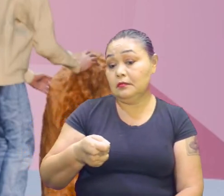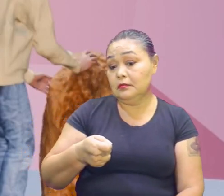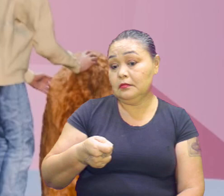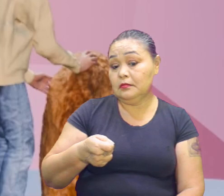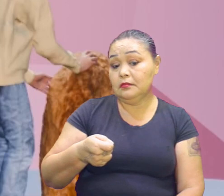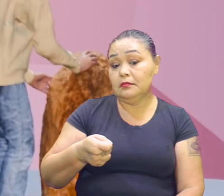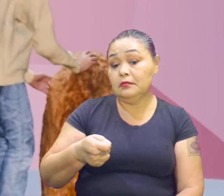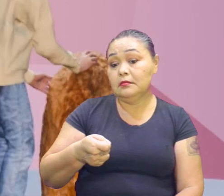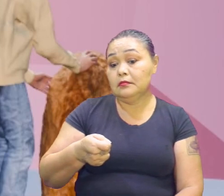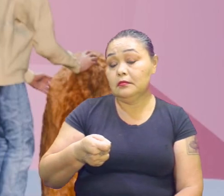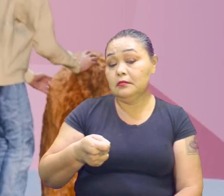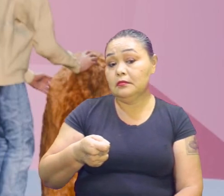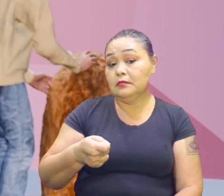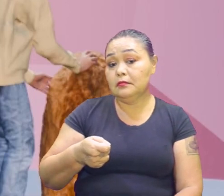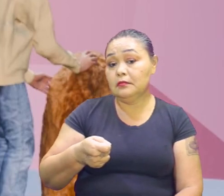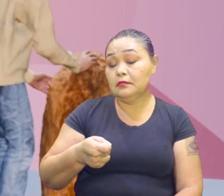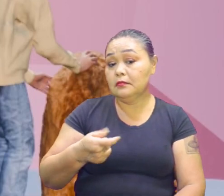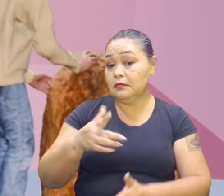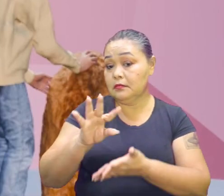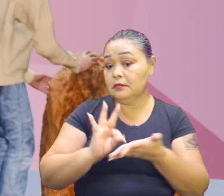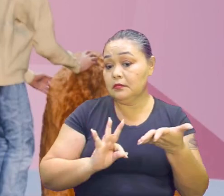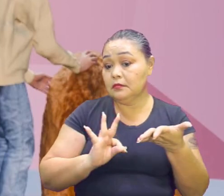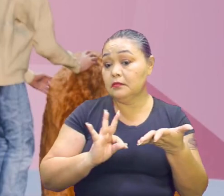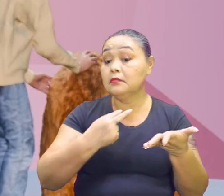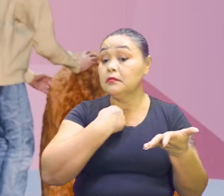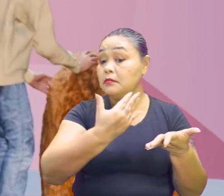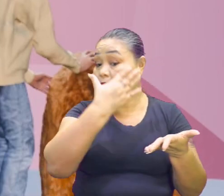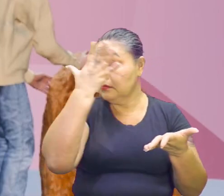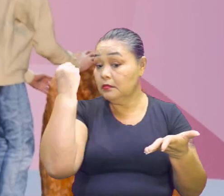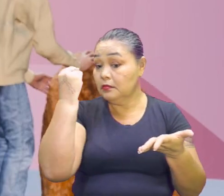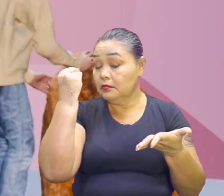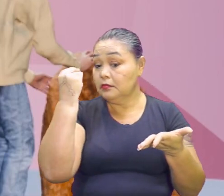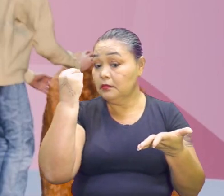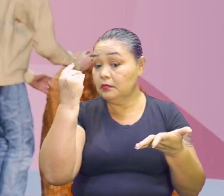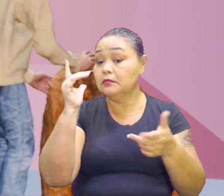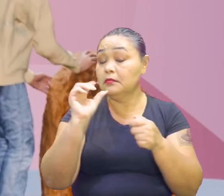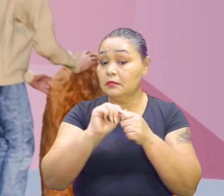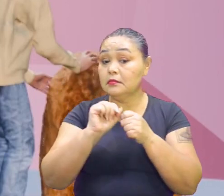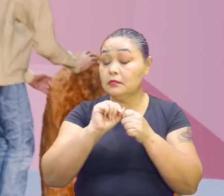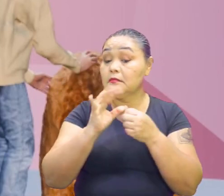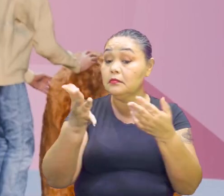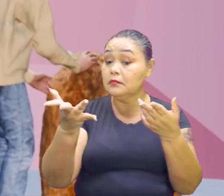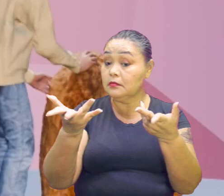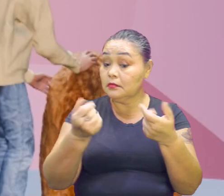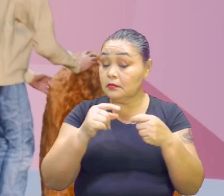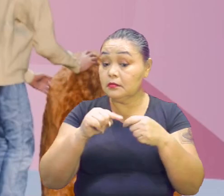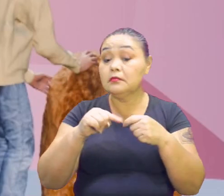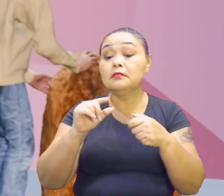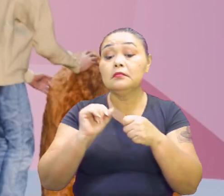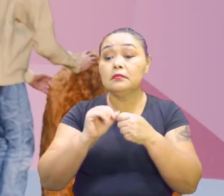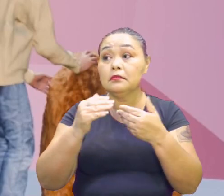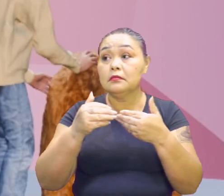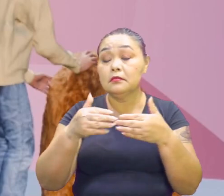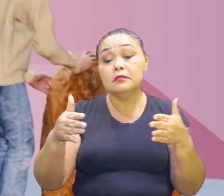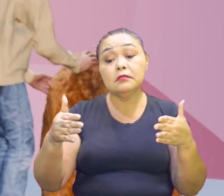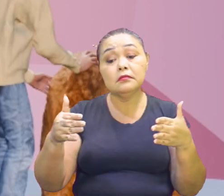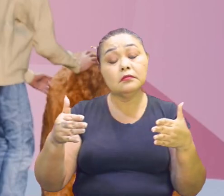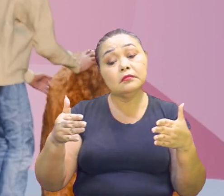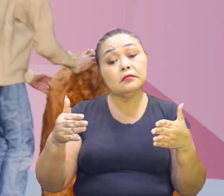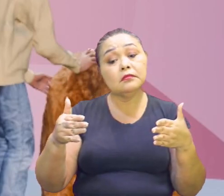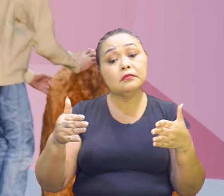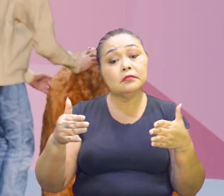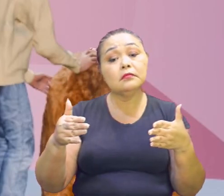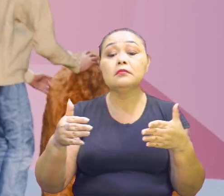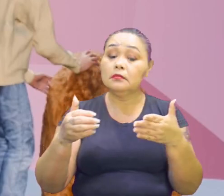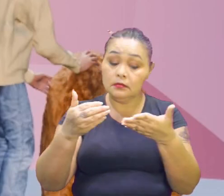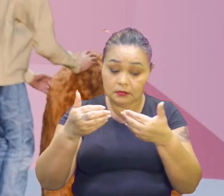texto. E não pode esquecer da competência 1, ela já começa aí na introdução, tá?